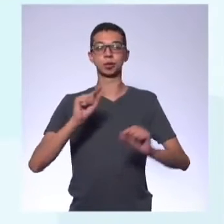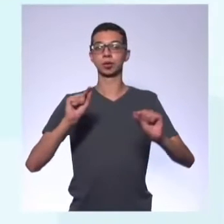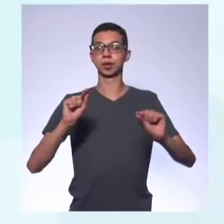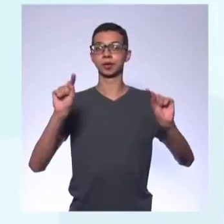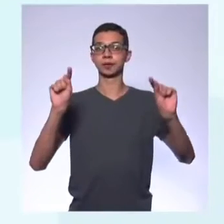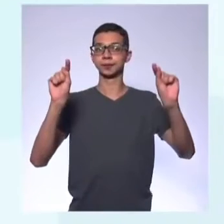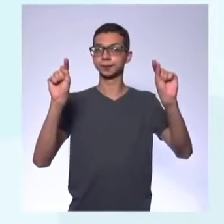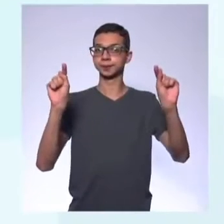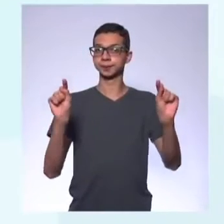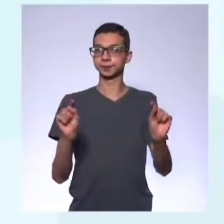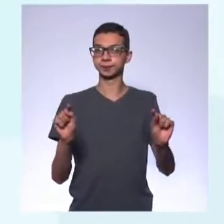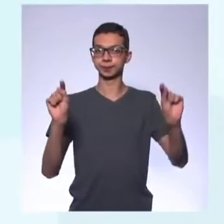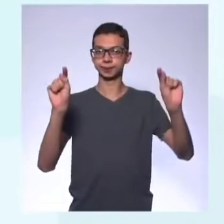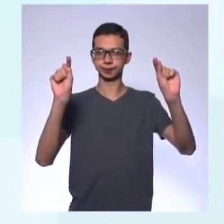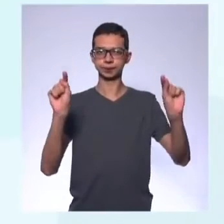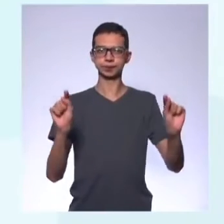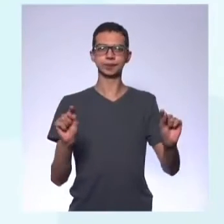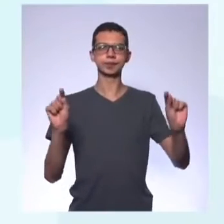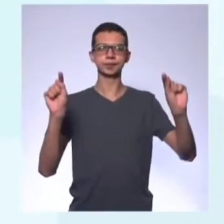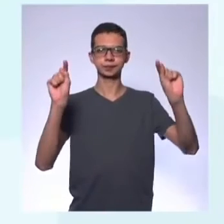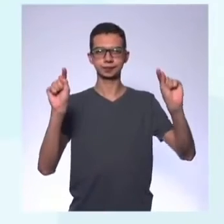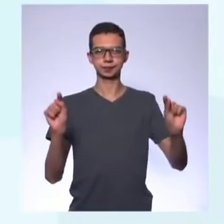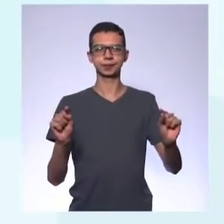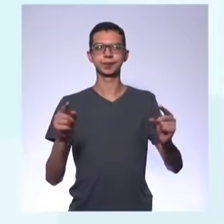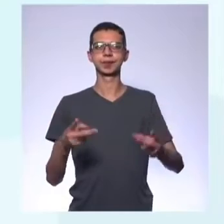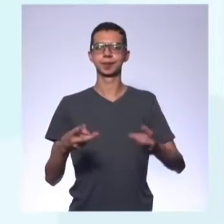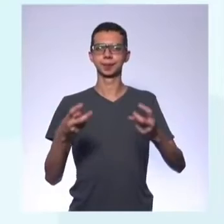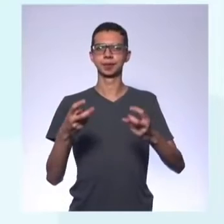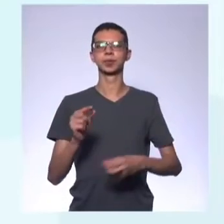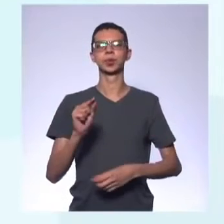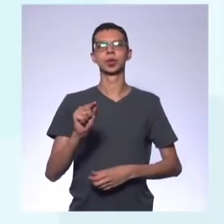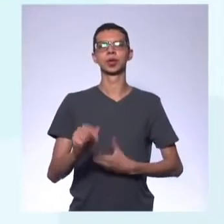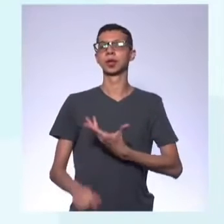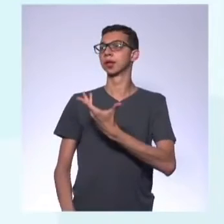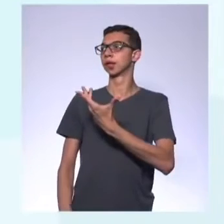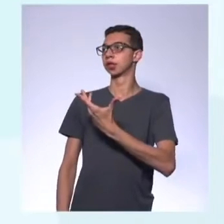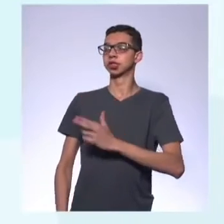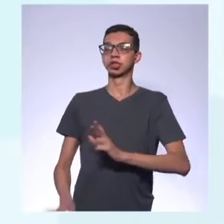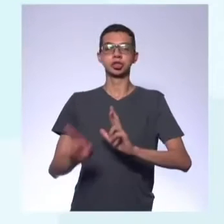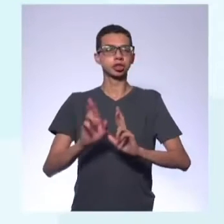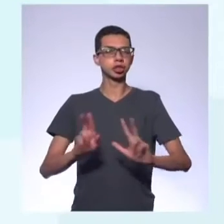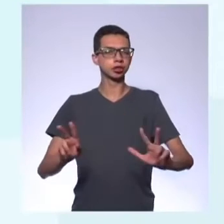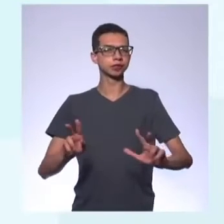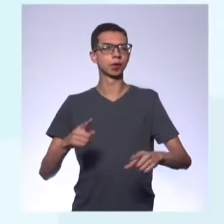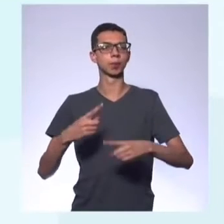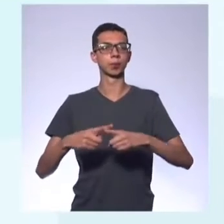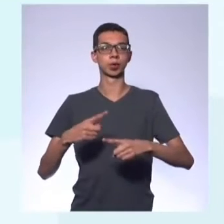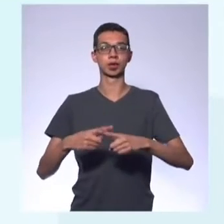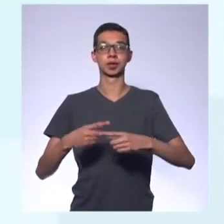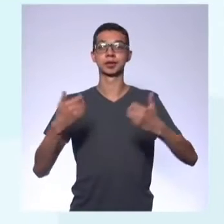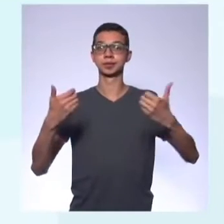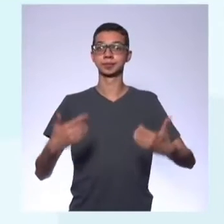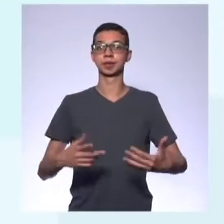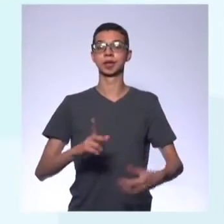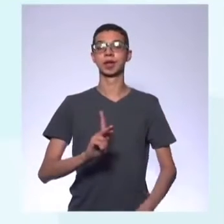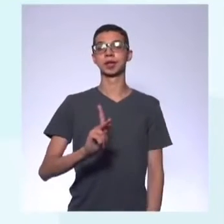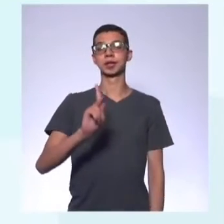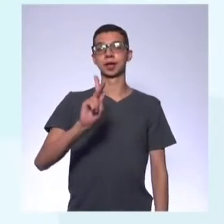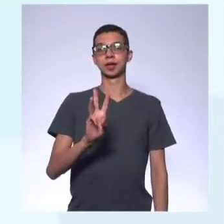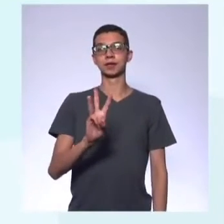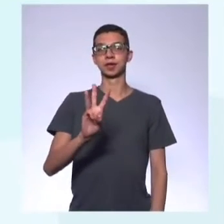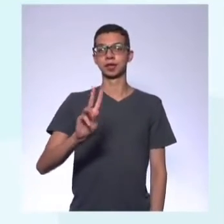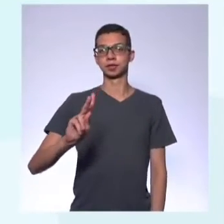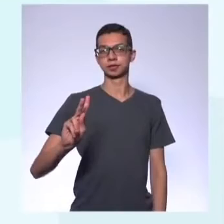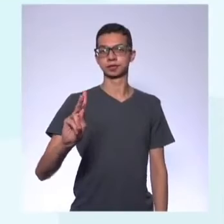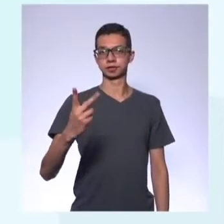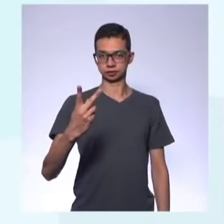parênteses tem aí, né, uma sigla talvez diferente, justamente porque ele está se referindo a quilowatt-hora, ou